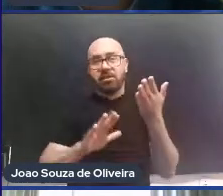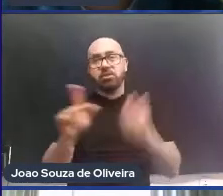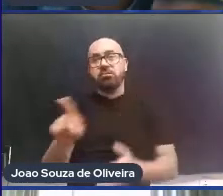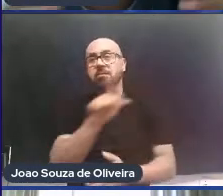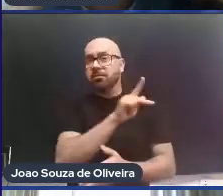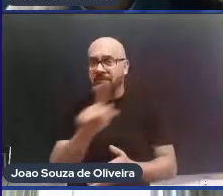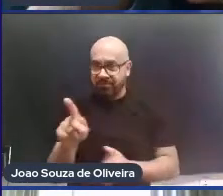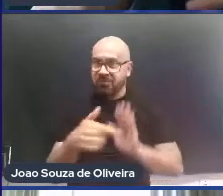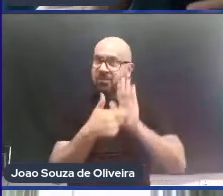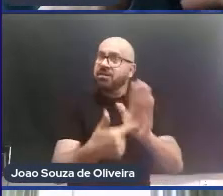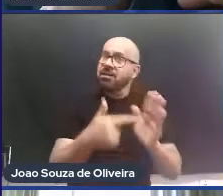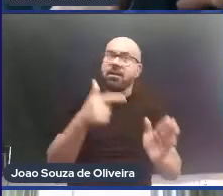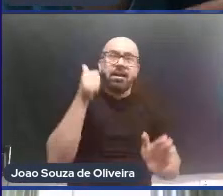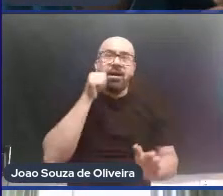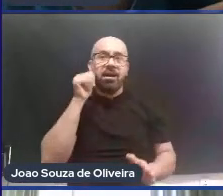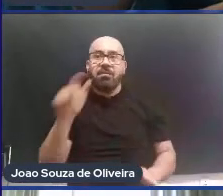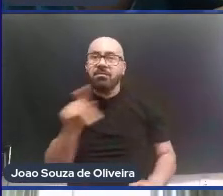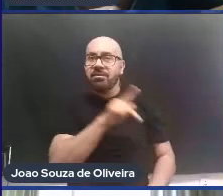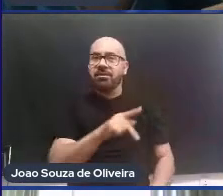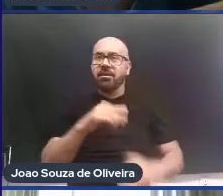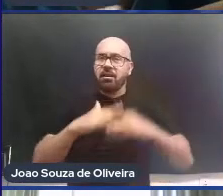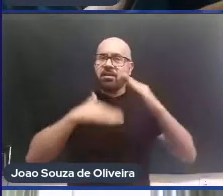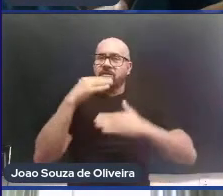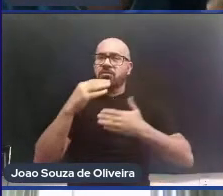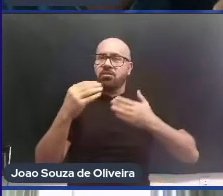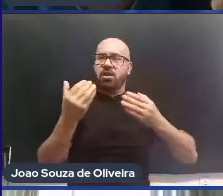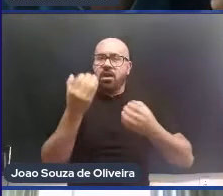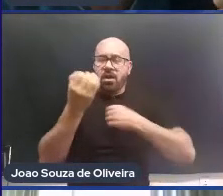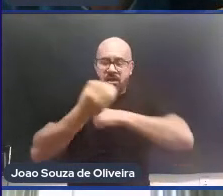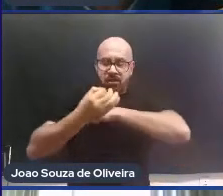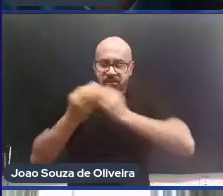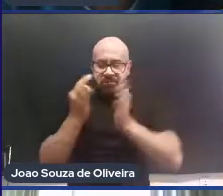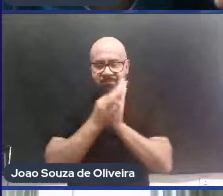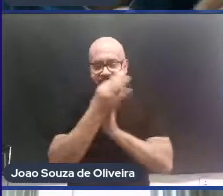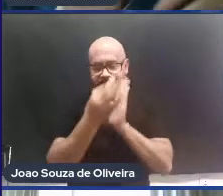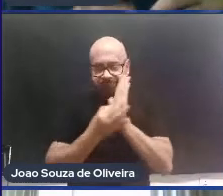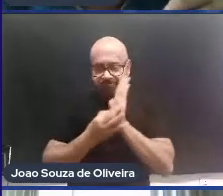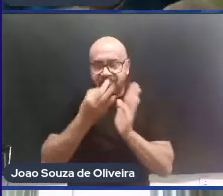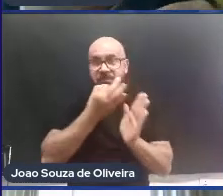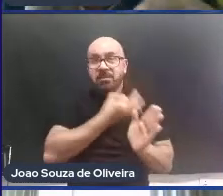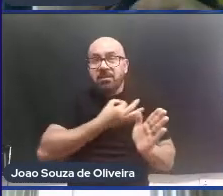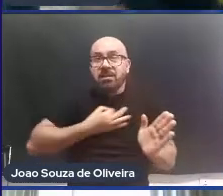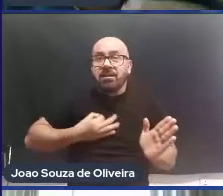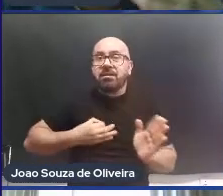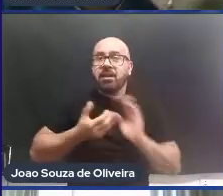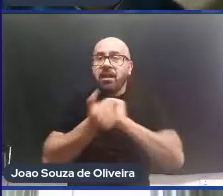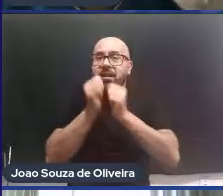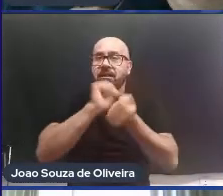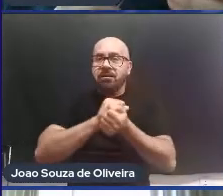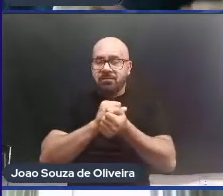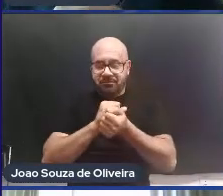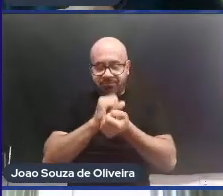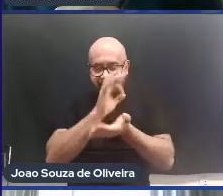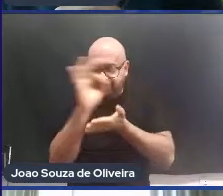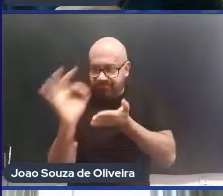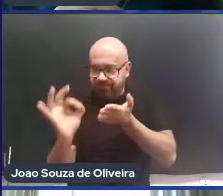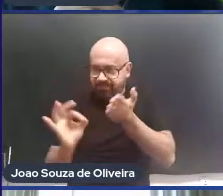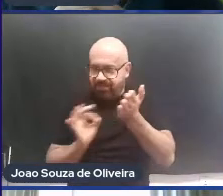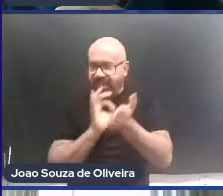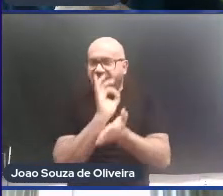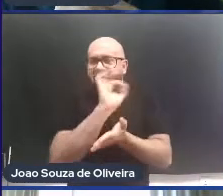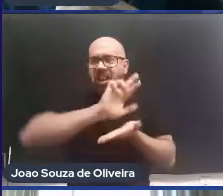uma professora em que ela constrói a célula com massinha de modelar e que sabe e quando Jesus Cristo